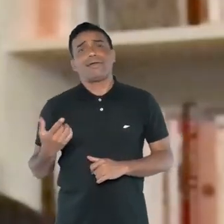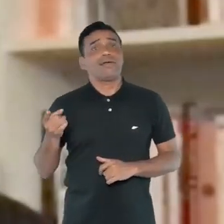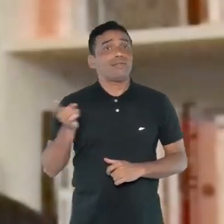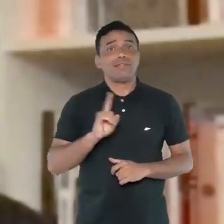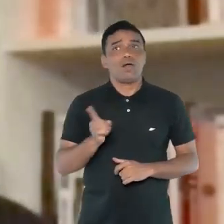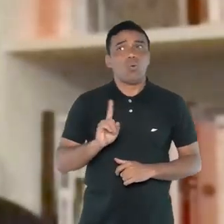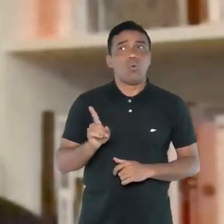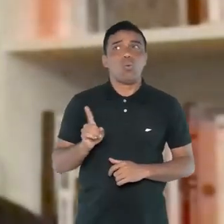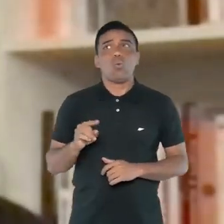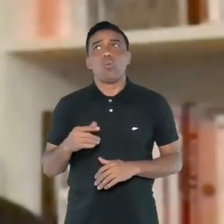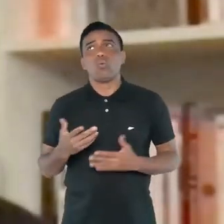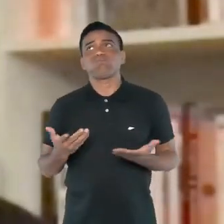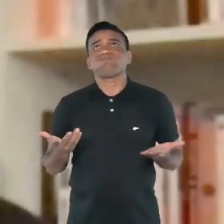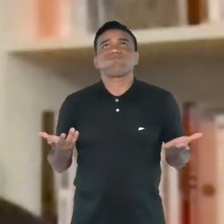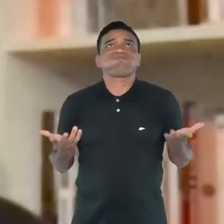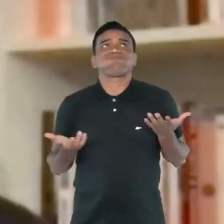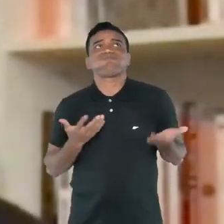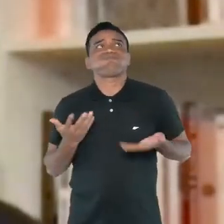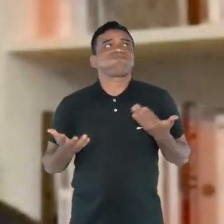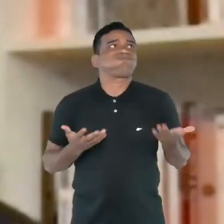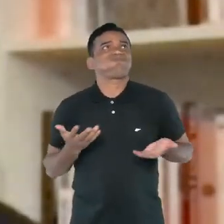não ficarmos